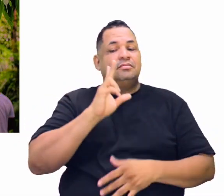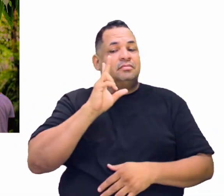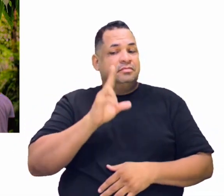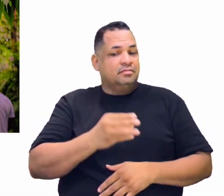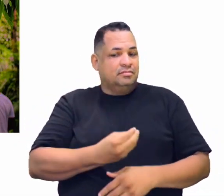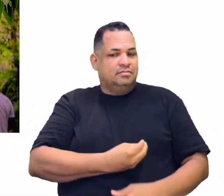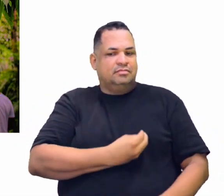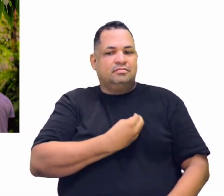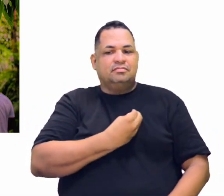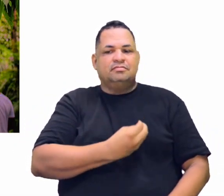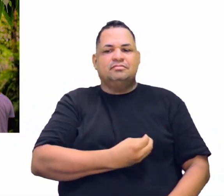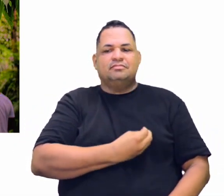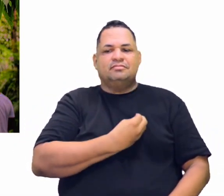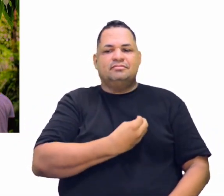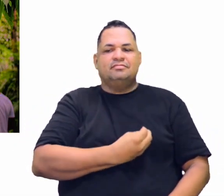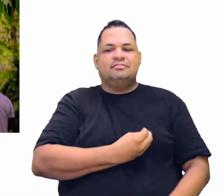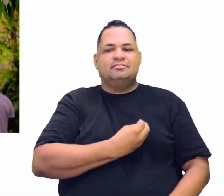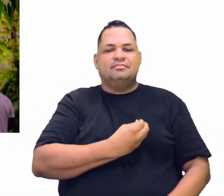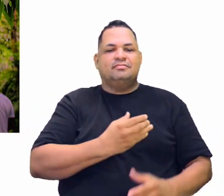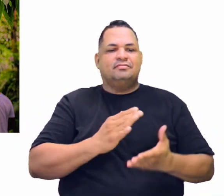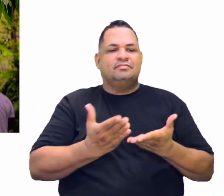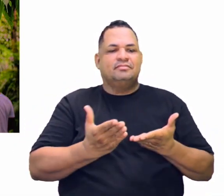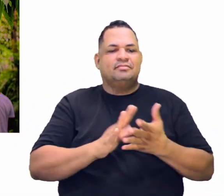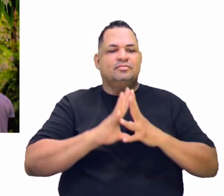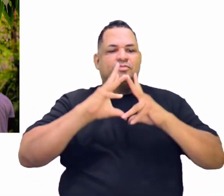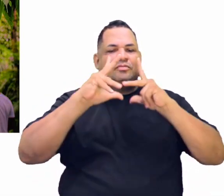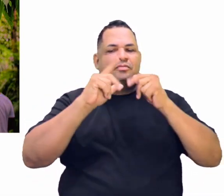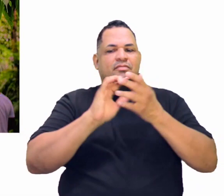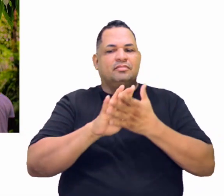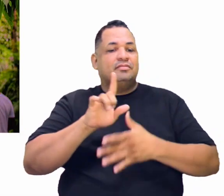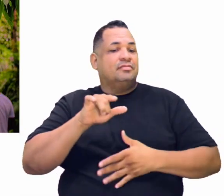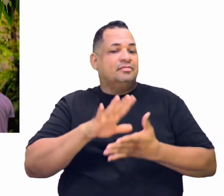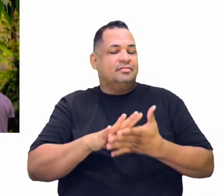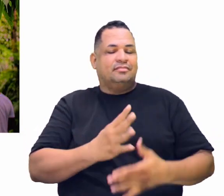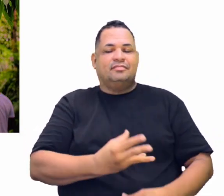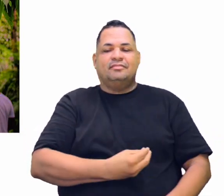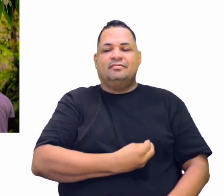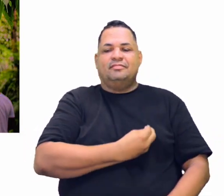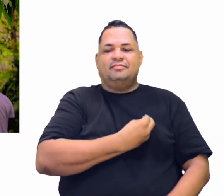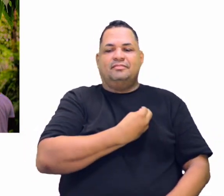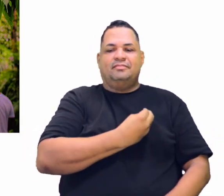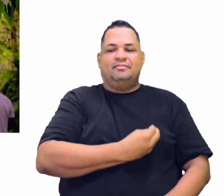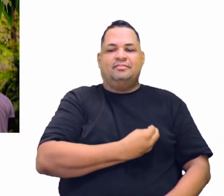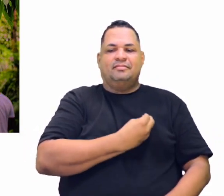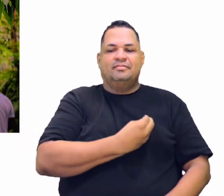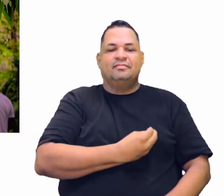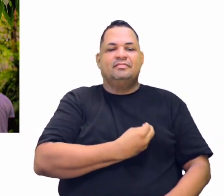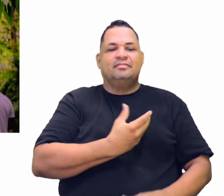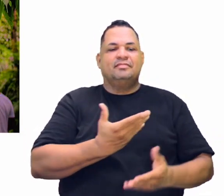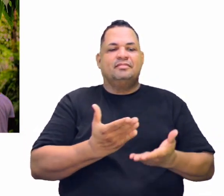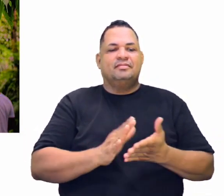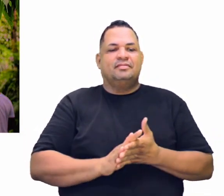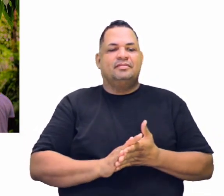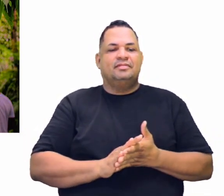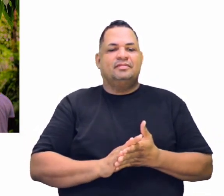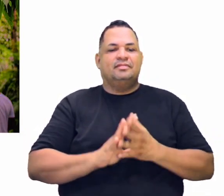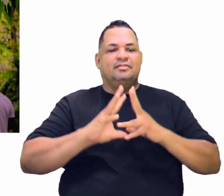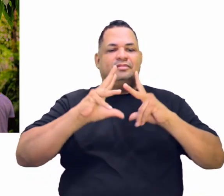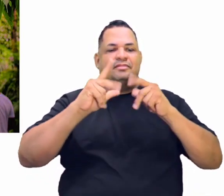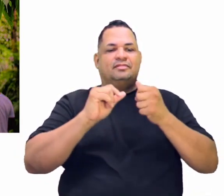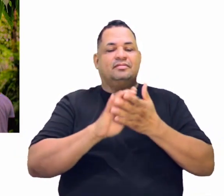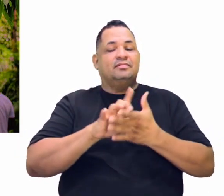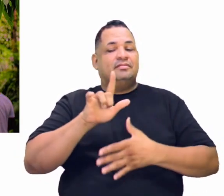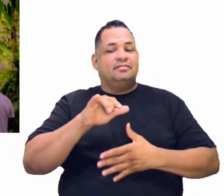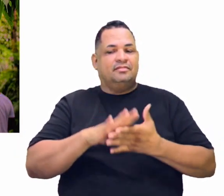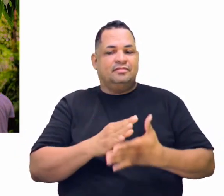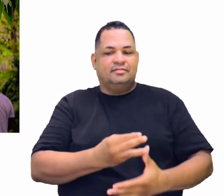mesmo ser. Tudo é o mesmo ser.